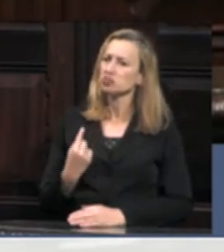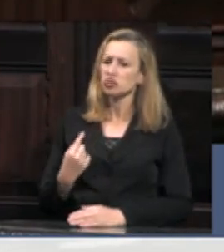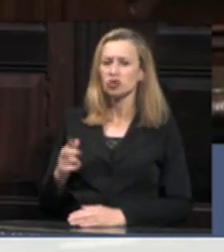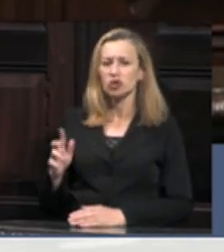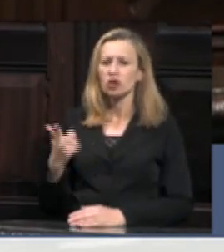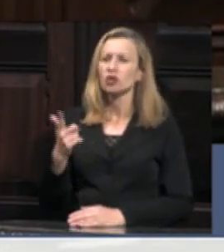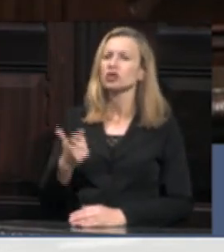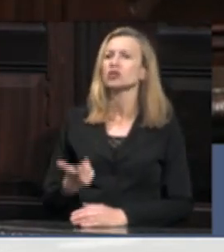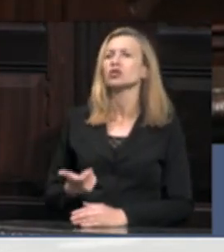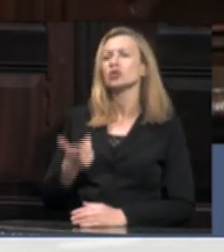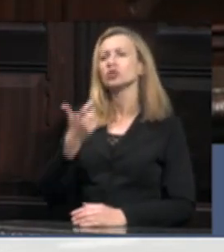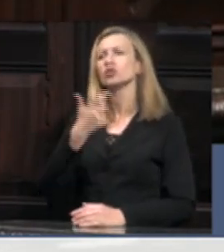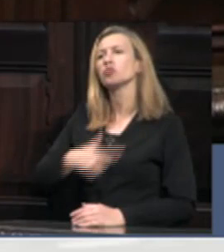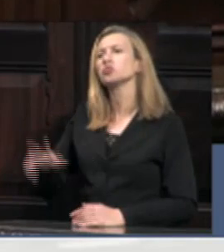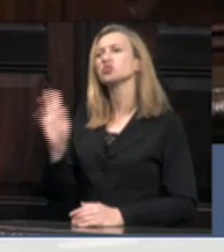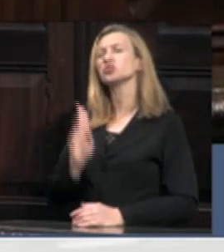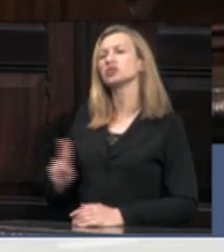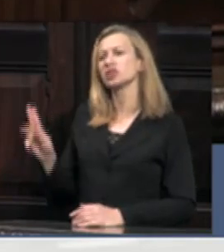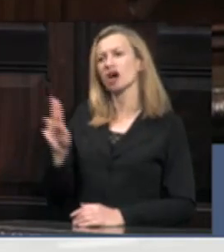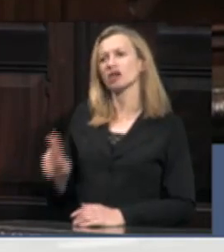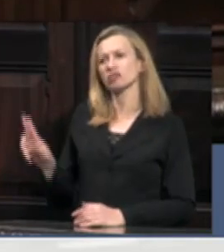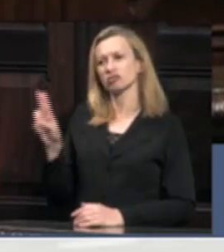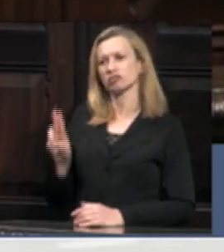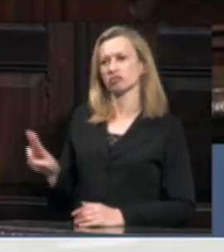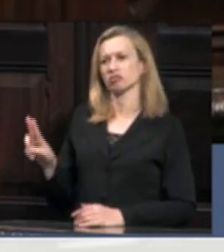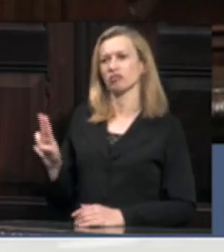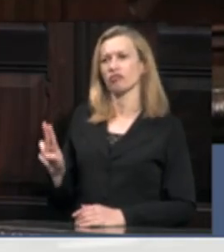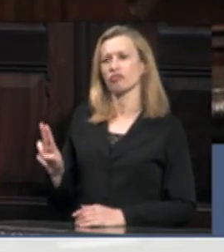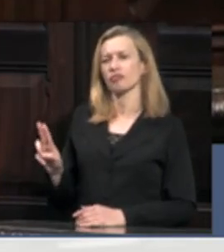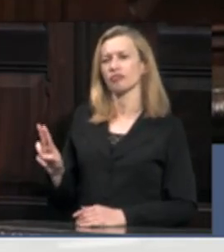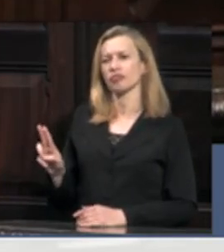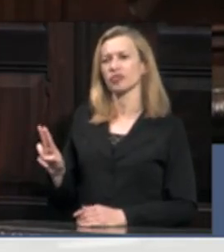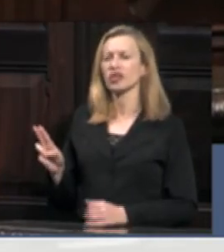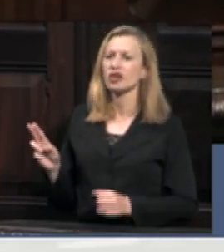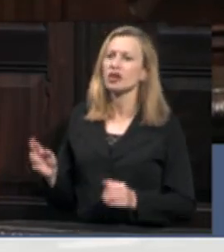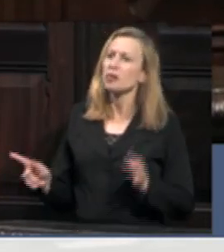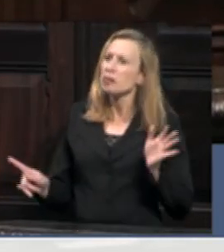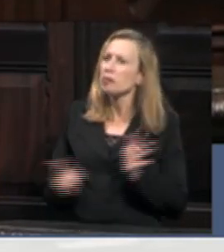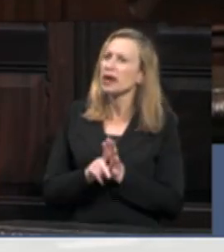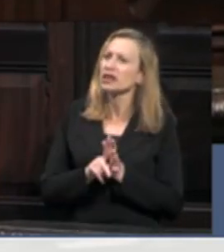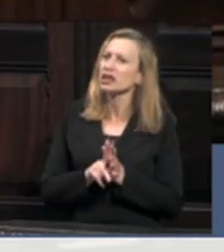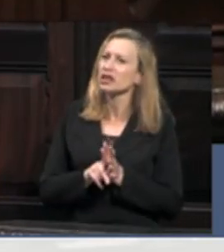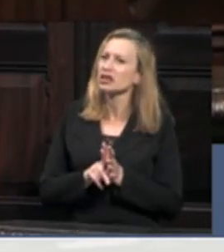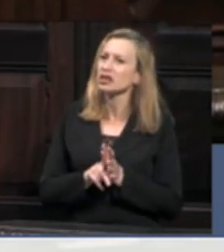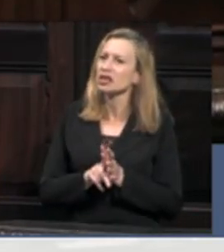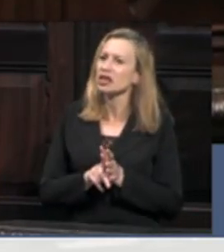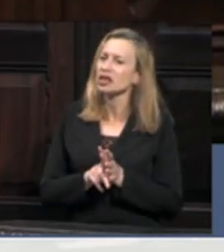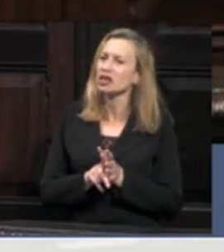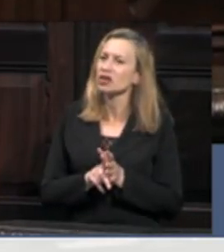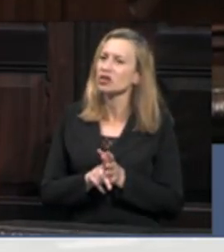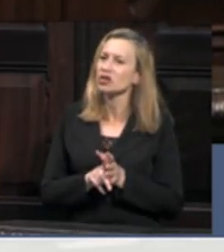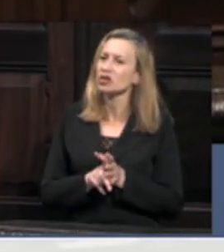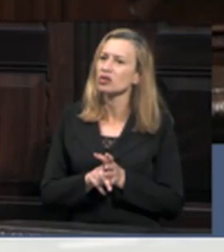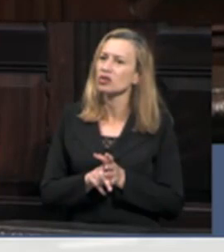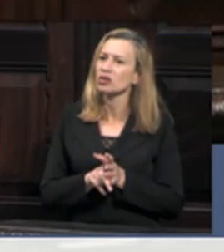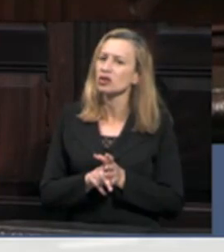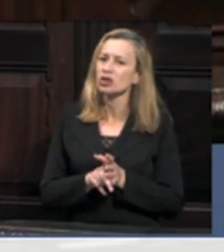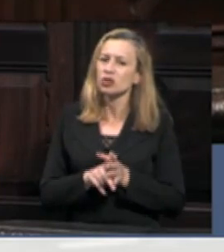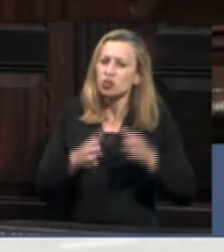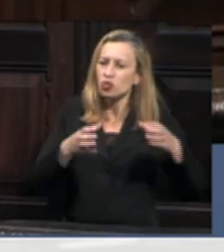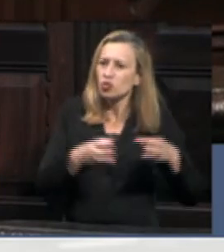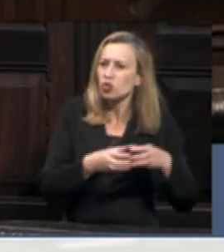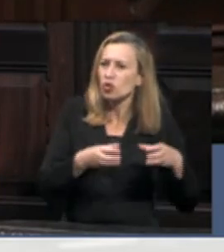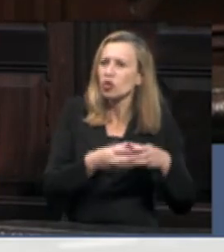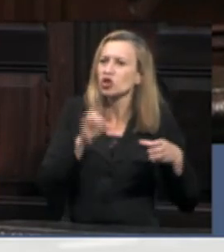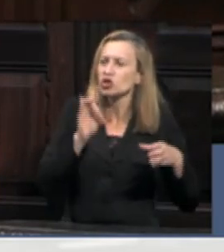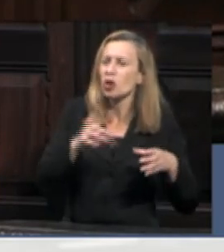usados para fazer parte de uma onda que só pensa